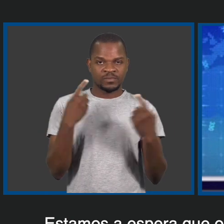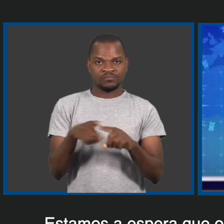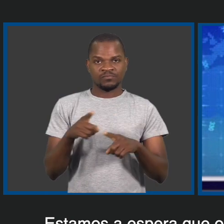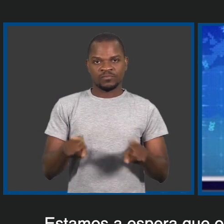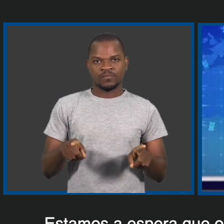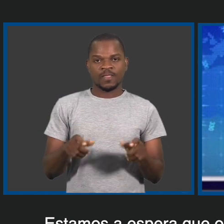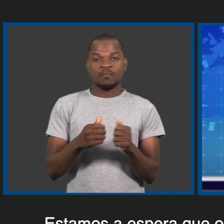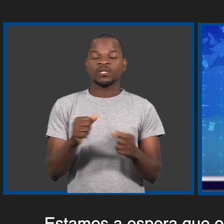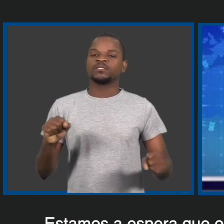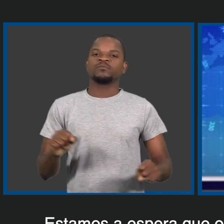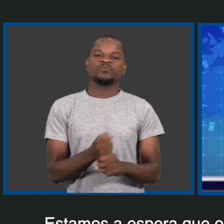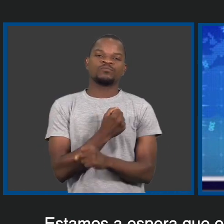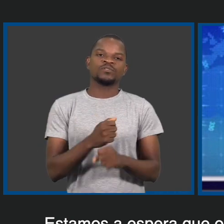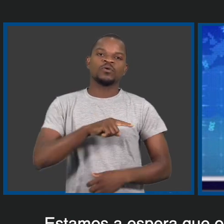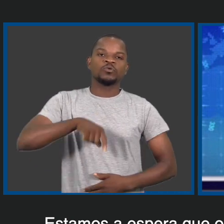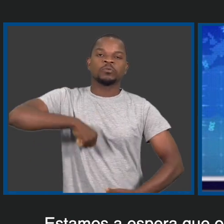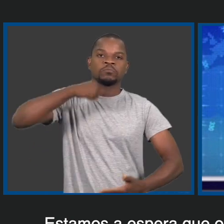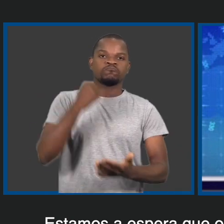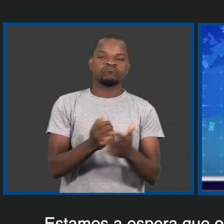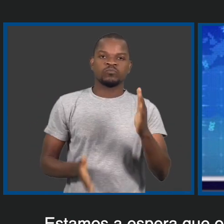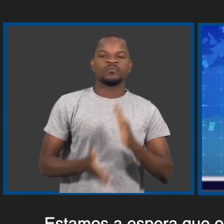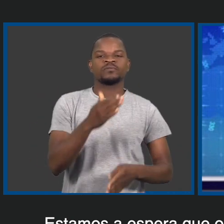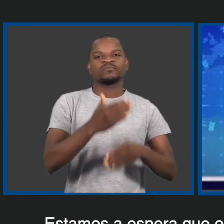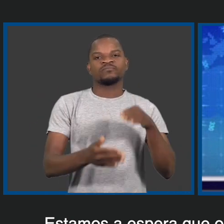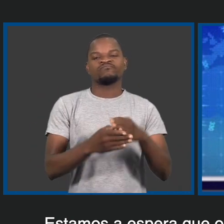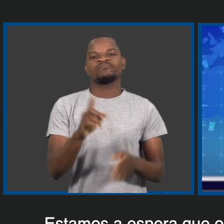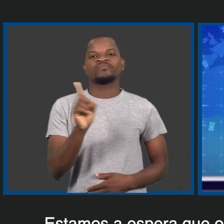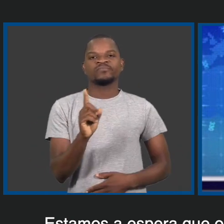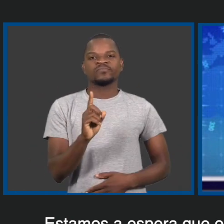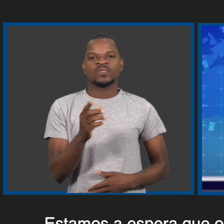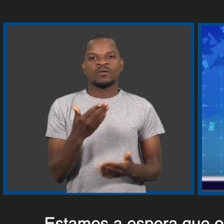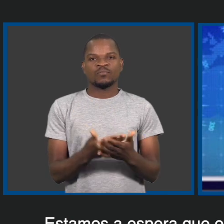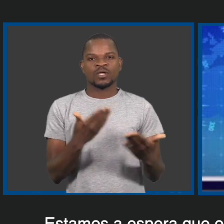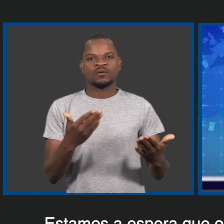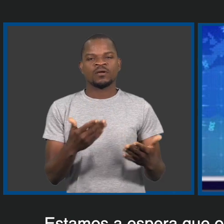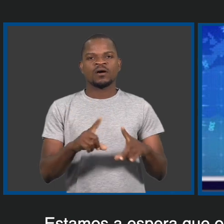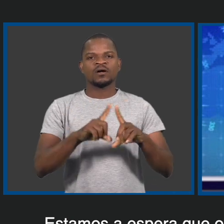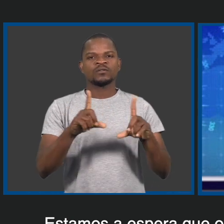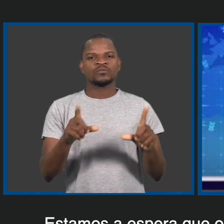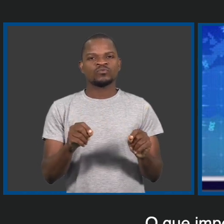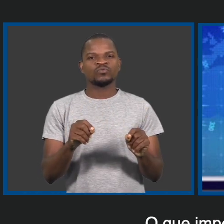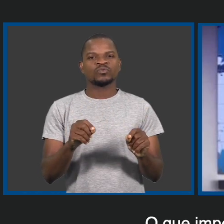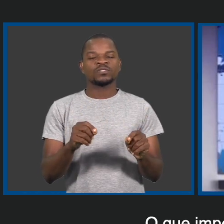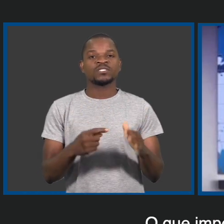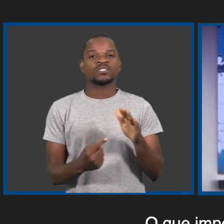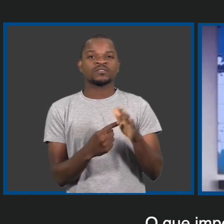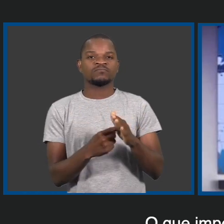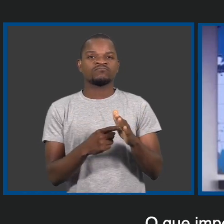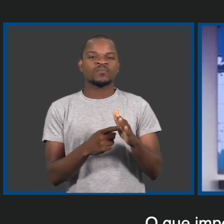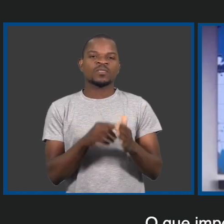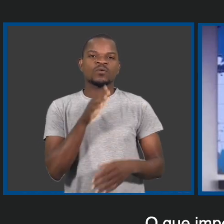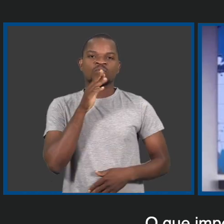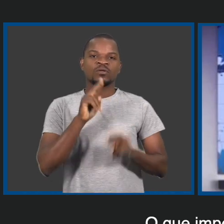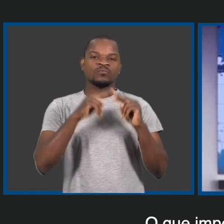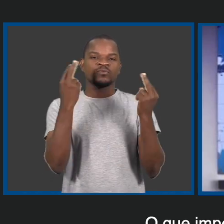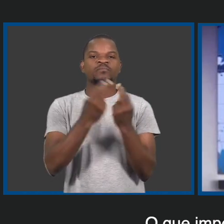que o município diga-nos que olha, nós podemos avançar e marcarmos o início do lançamento da primeira pedra. Pedra neste momento mesmo